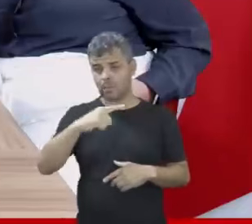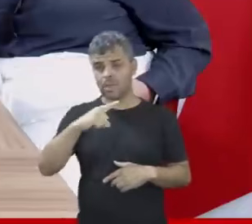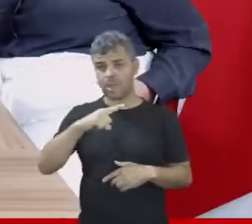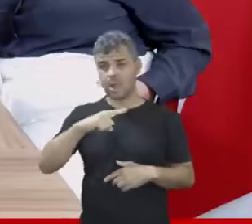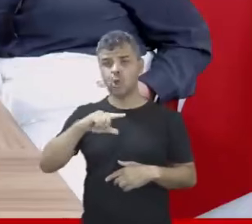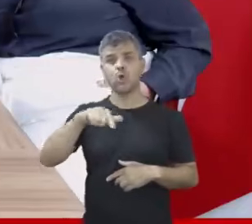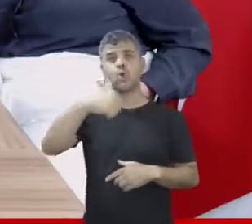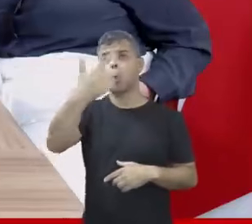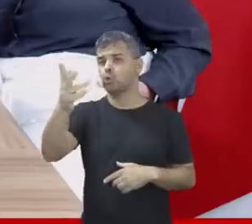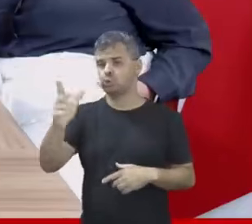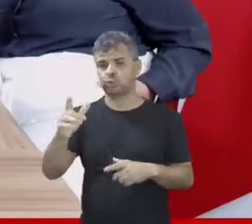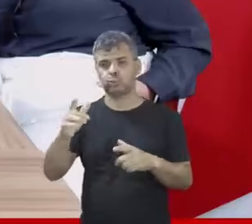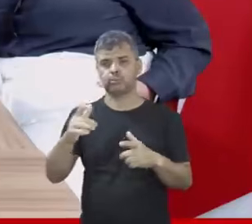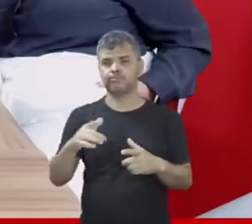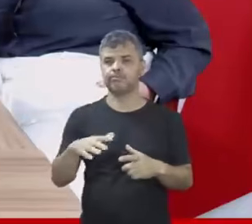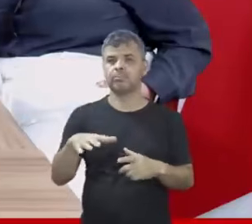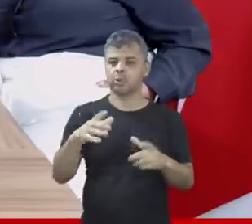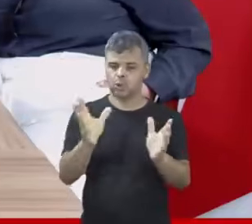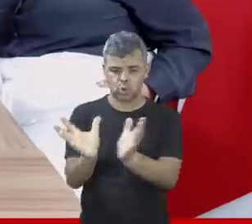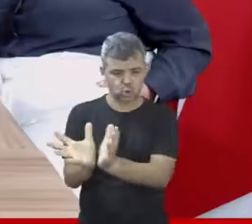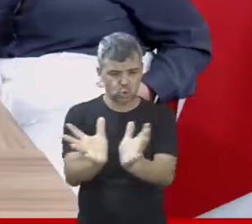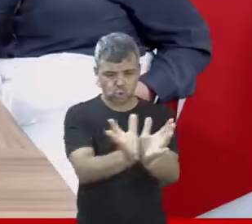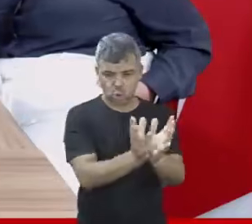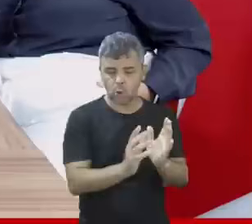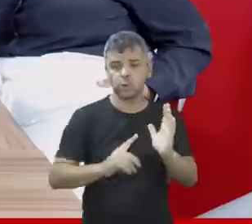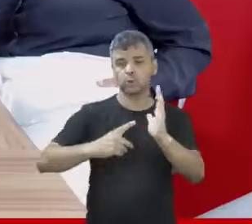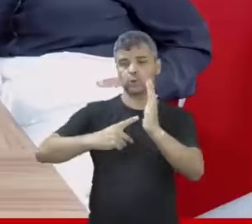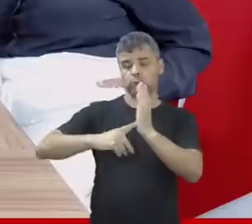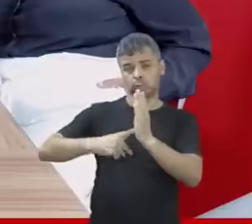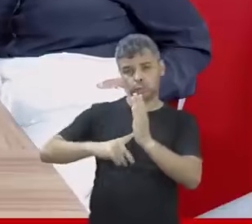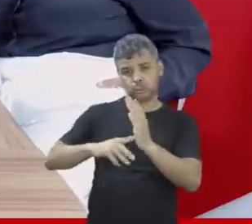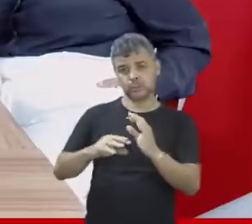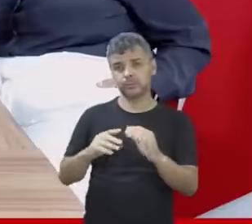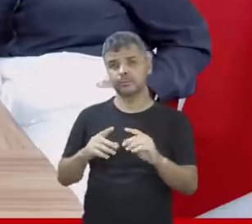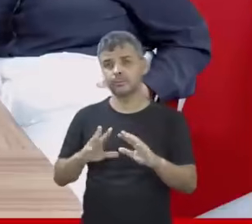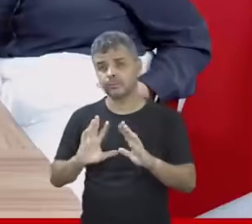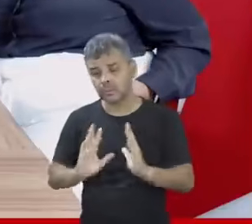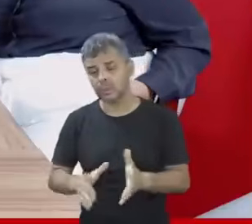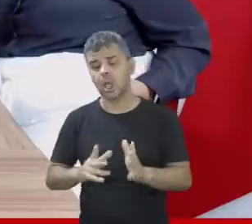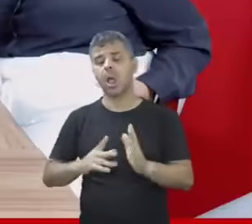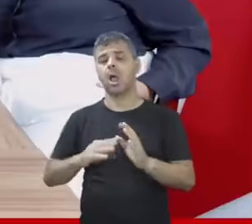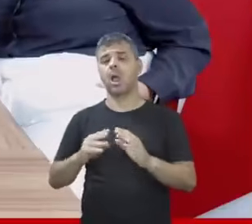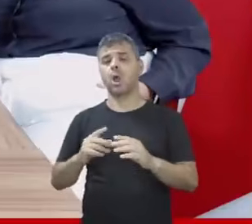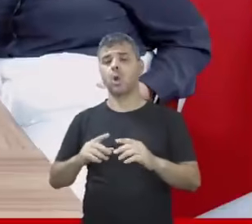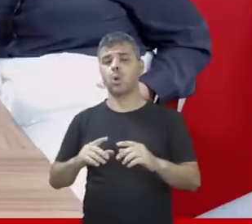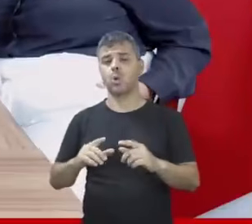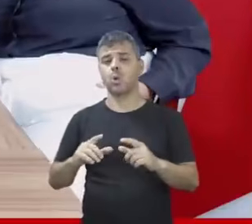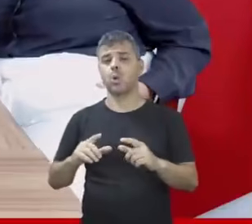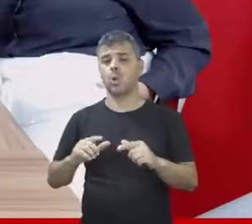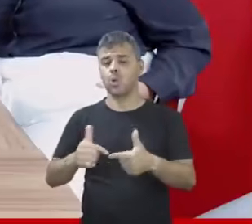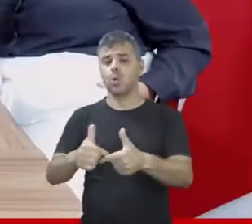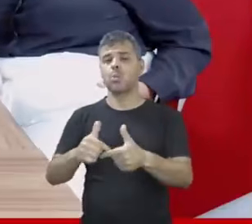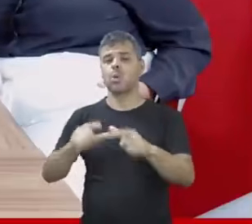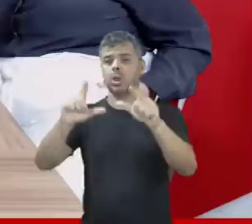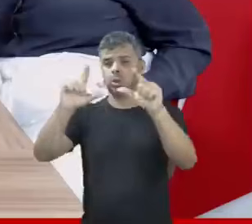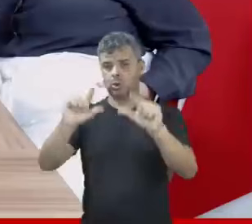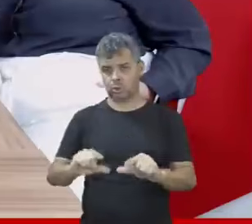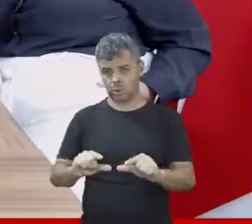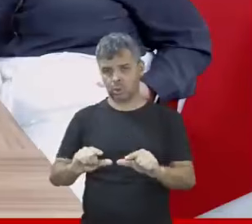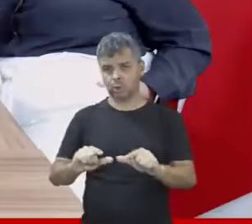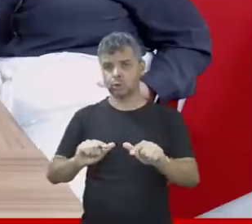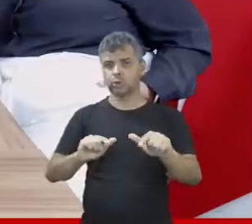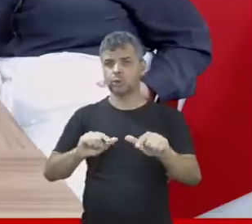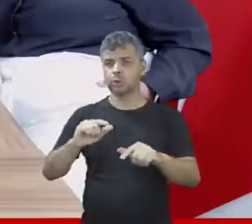também outros grupos, outros sindicatos que já lutam pela redução da jornada de trabalho,